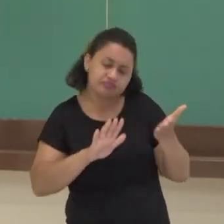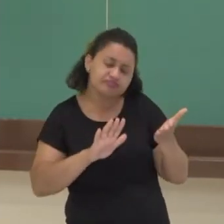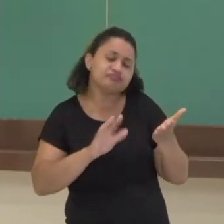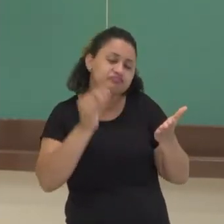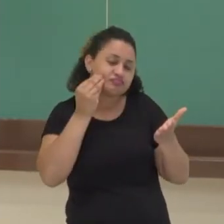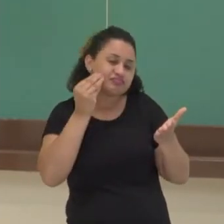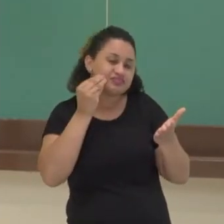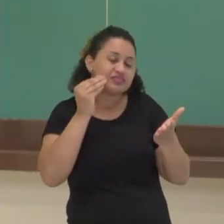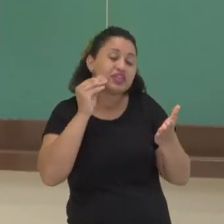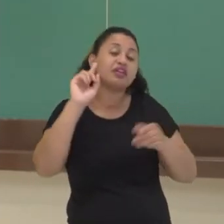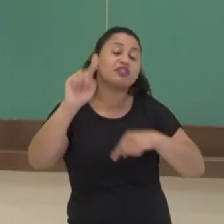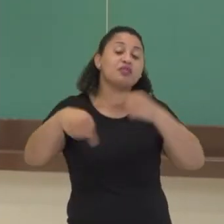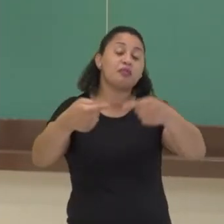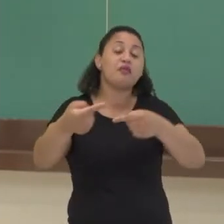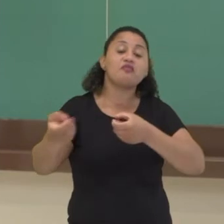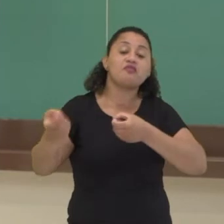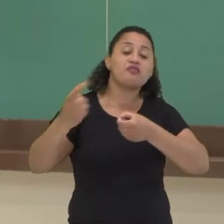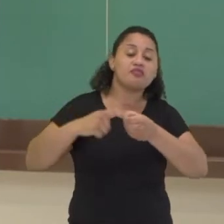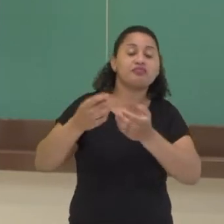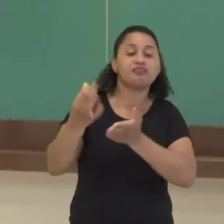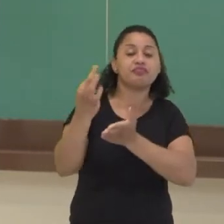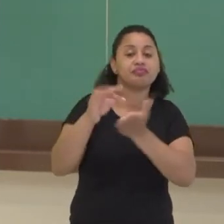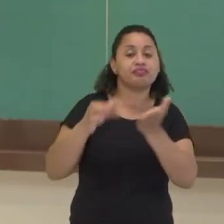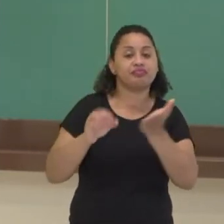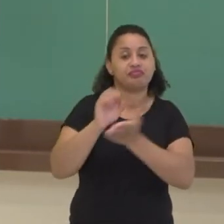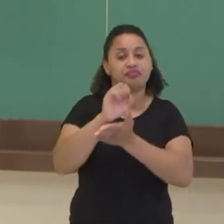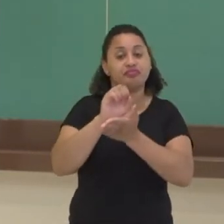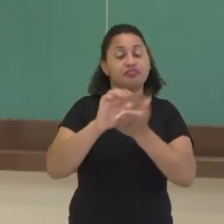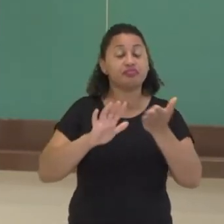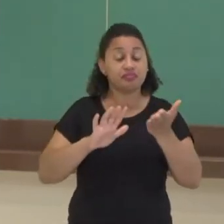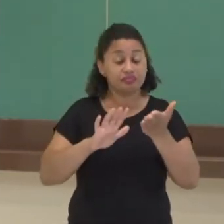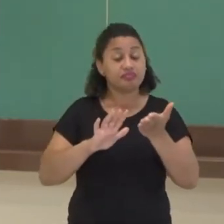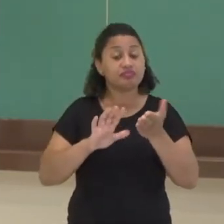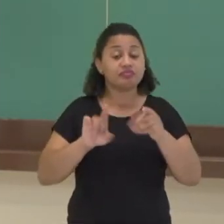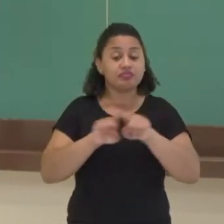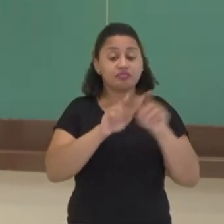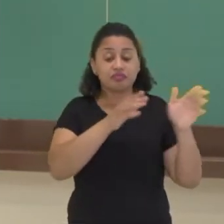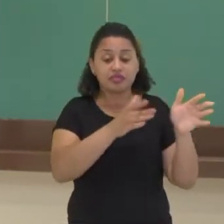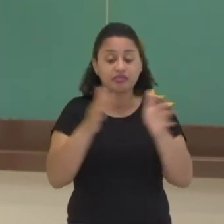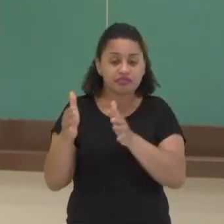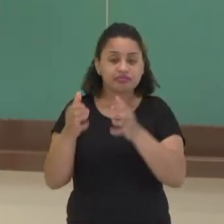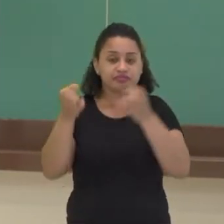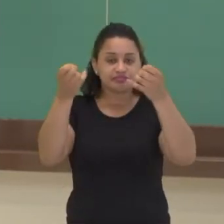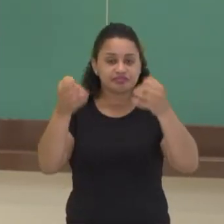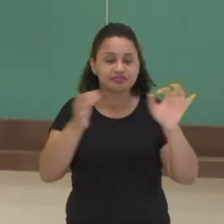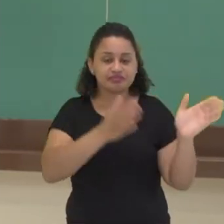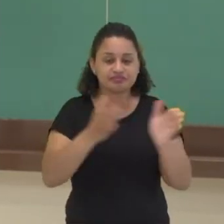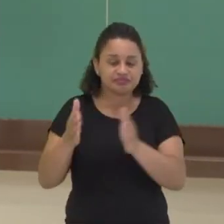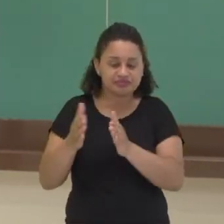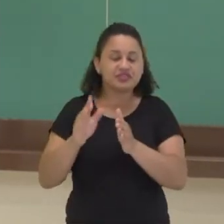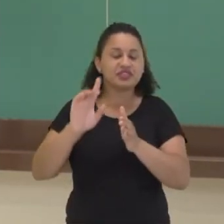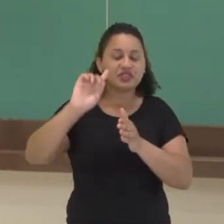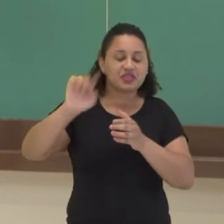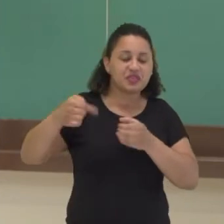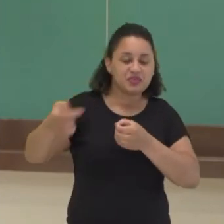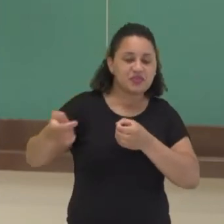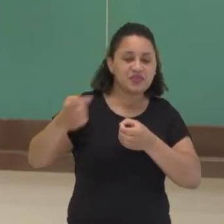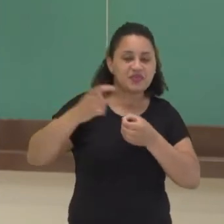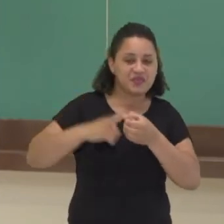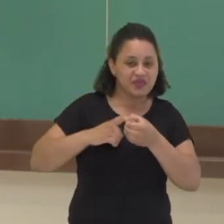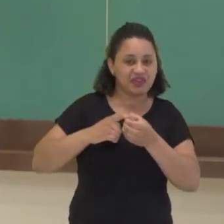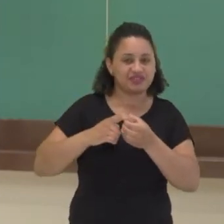resolver, que daí nós voltaremos com a resolução completa e passo a passo. Tá bom, gente? Já aguardo